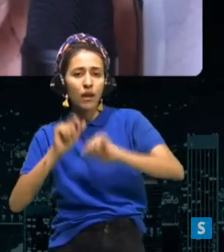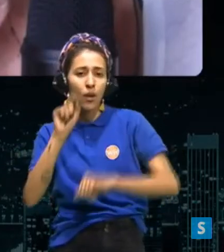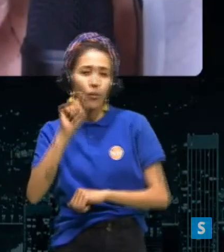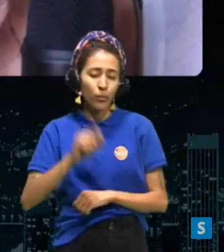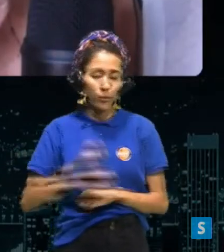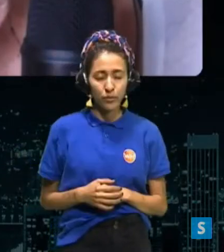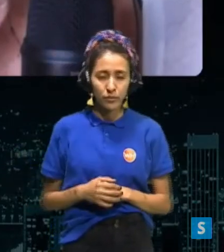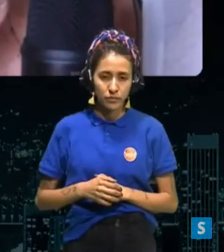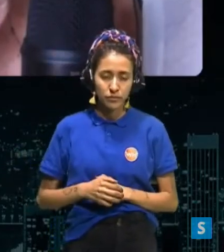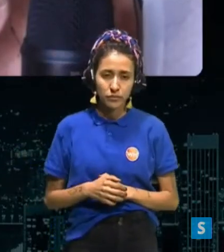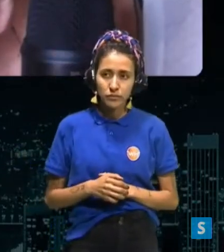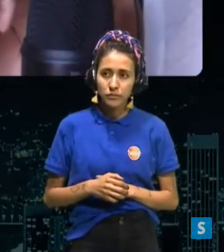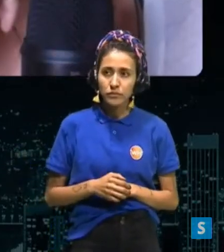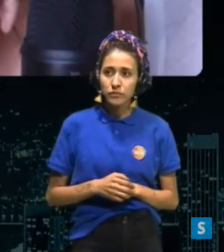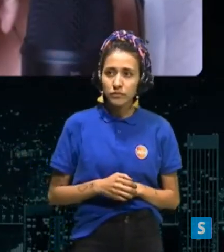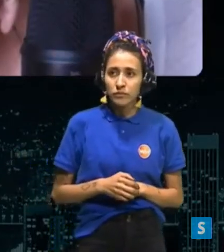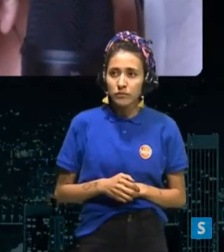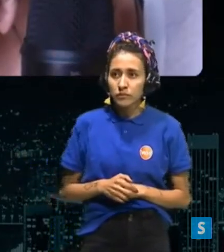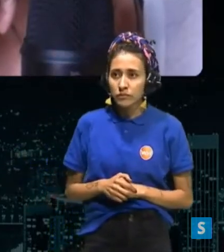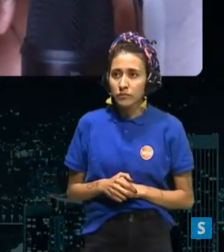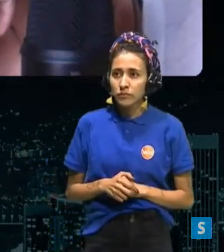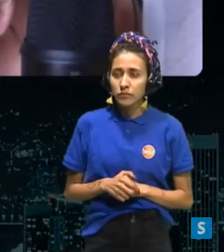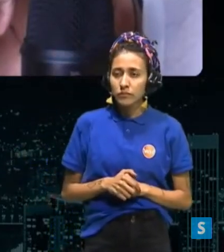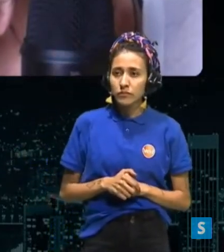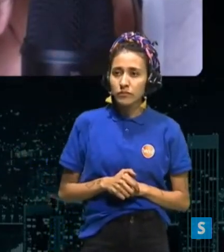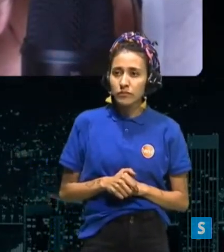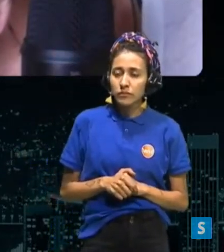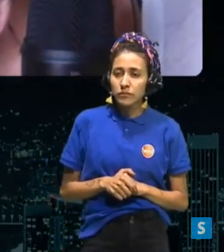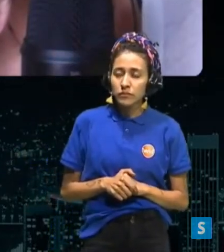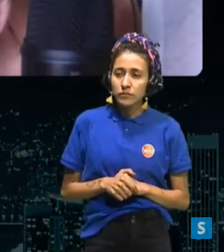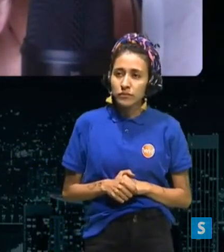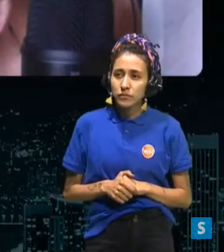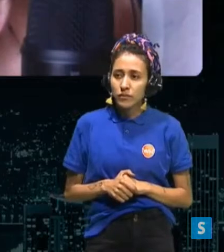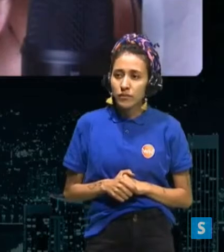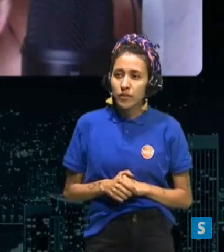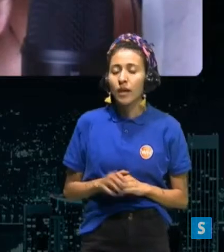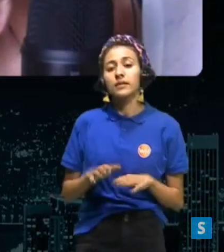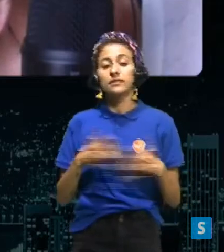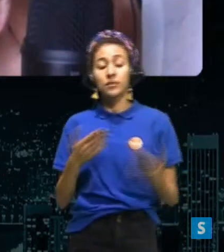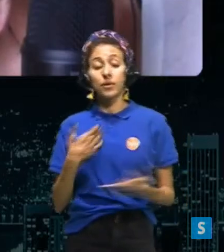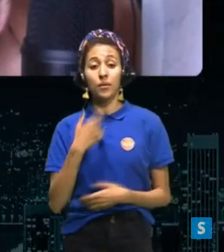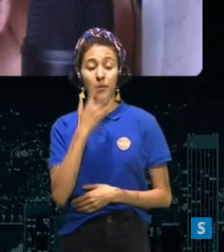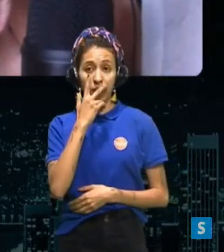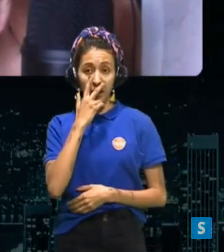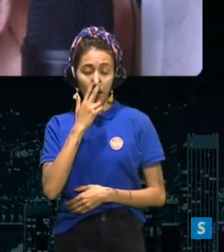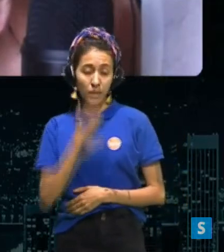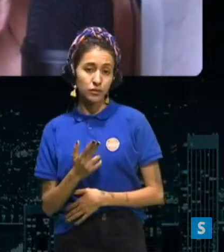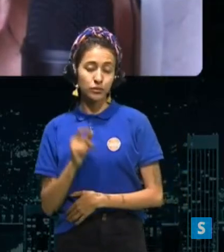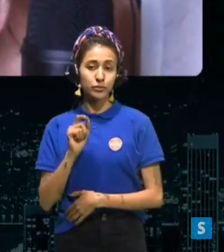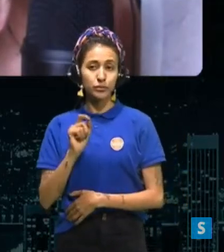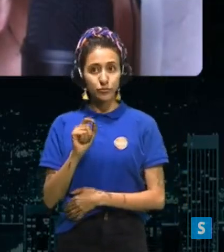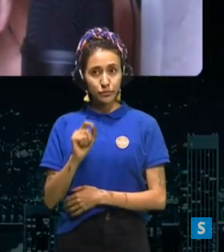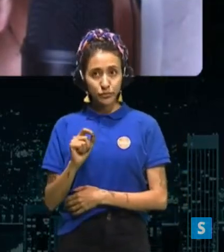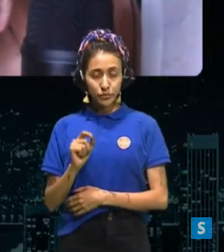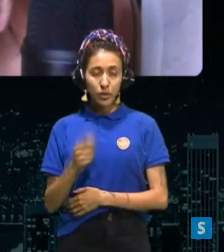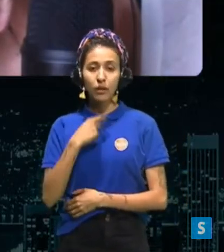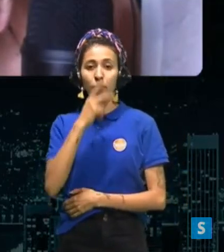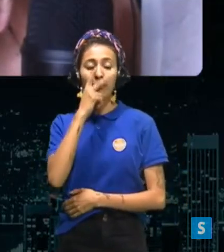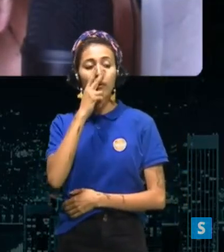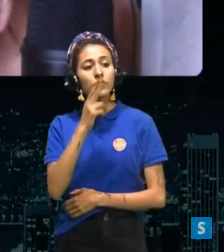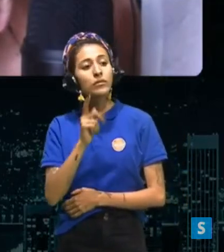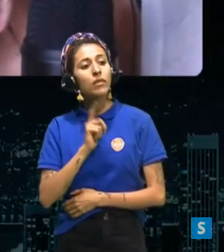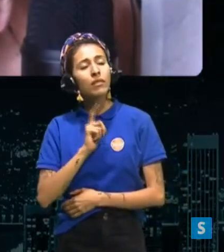se você quer primeiro eu acho que só Então expandindo essa